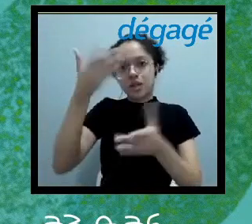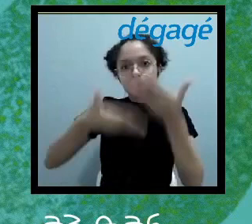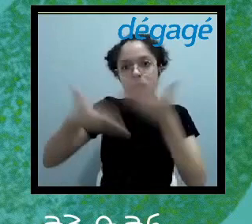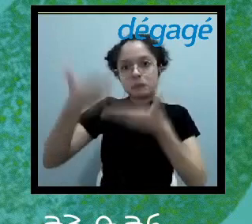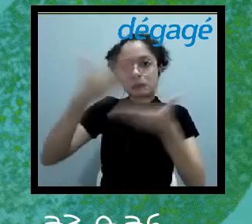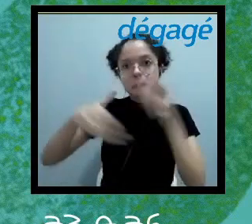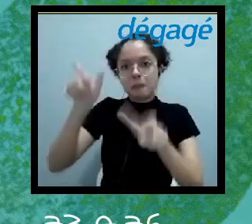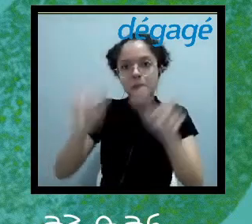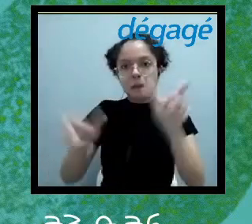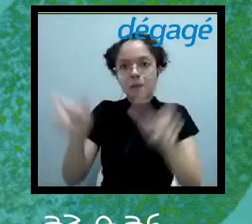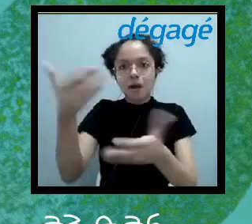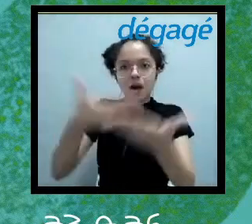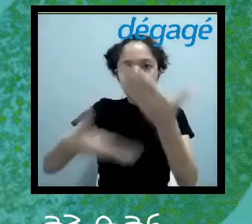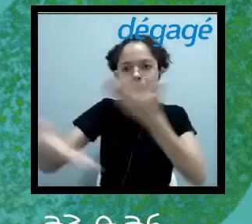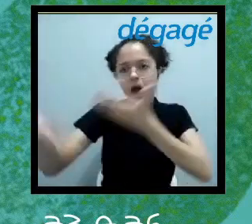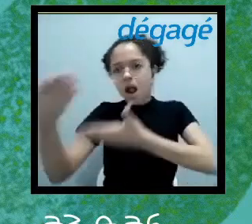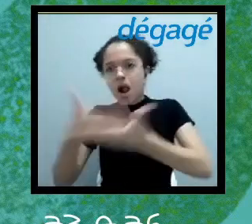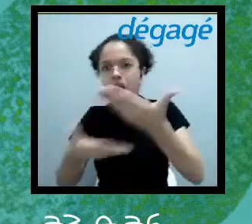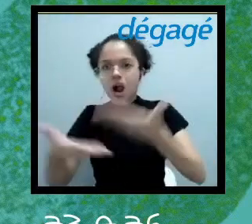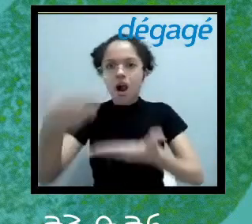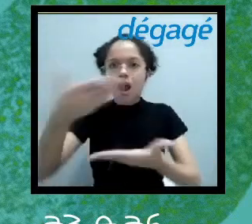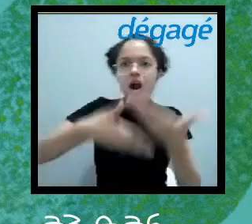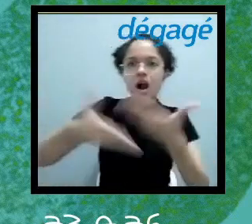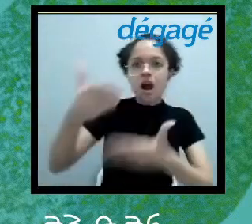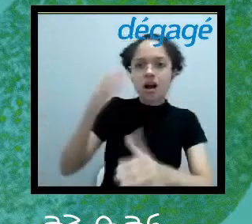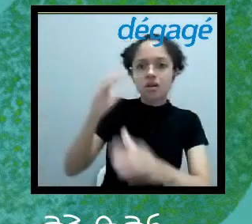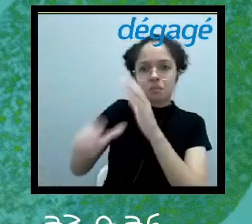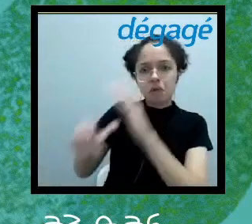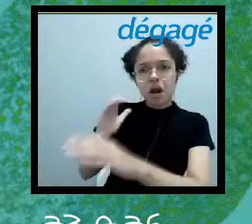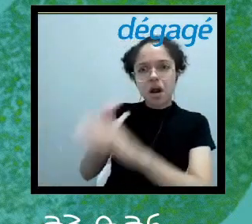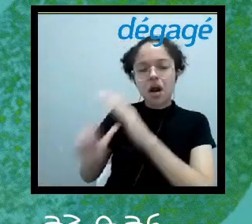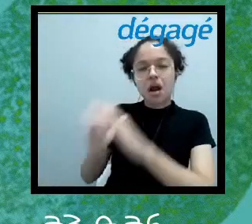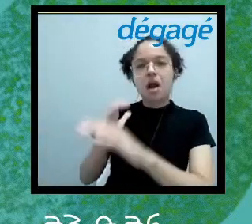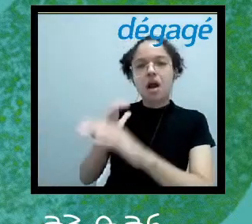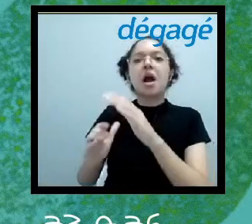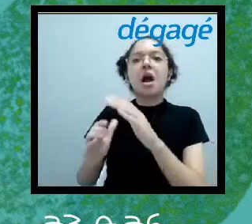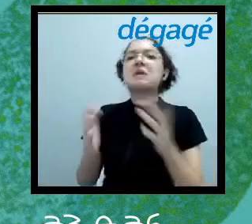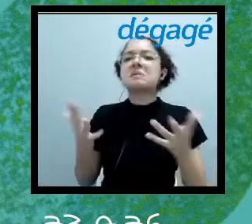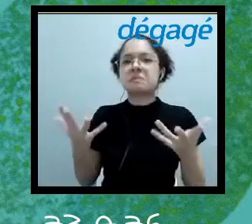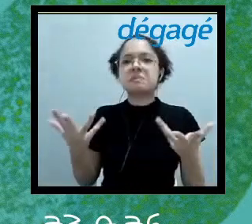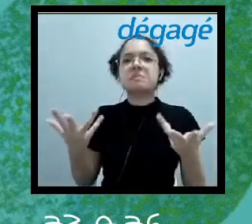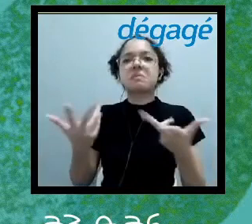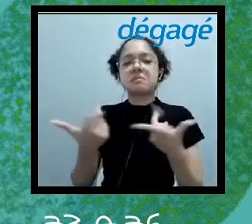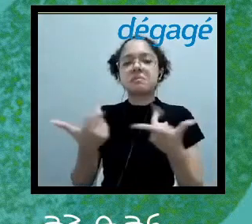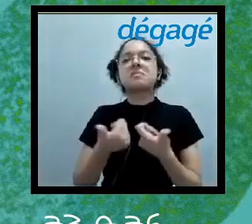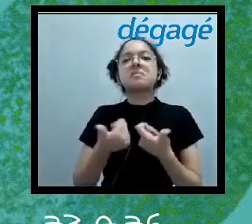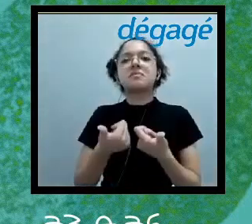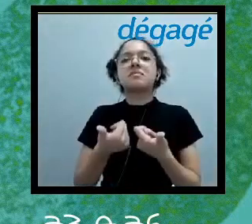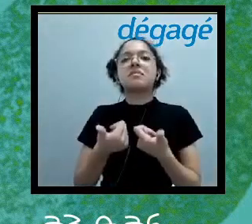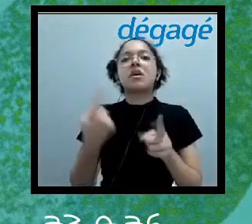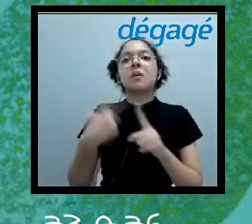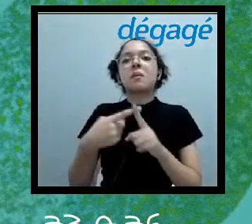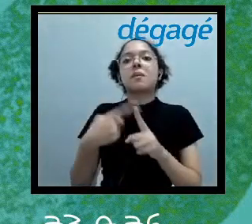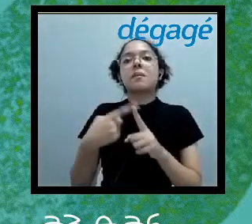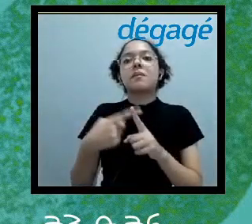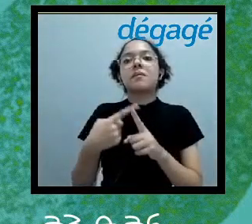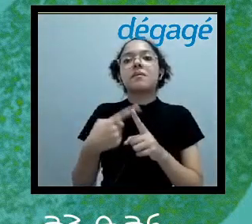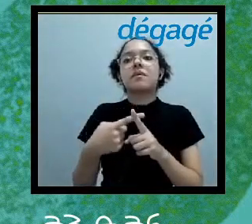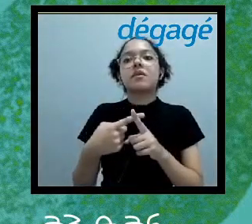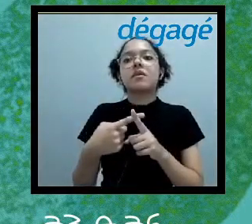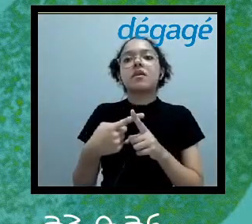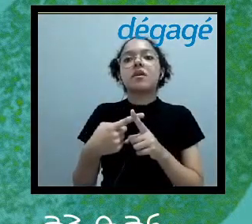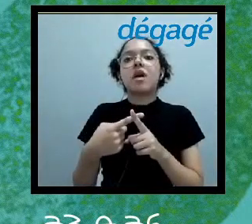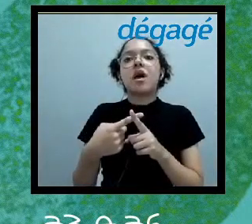quem é quem. E isso que é o mais fascinante. Assim como no Ponto de Versos, essa filmagem que a gente viu no